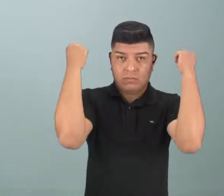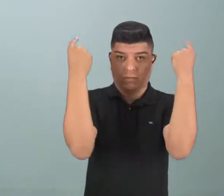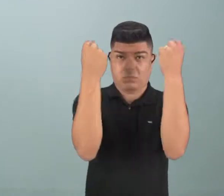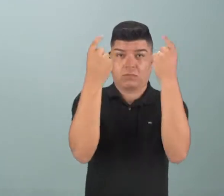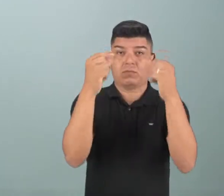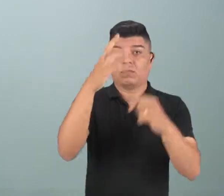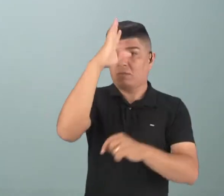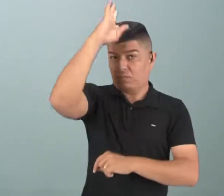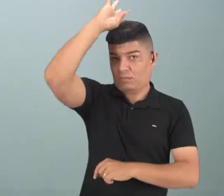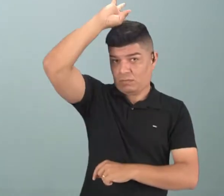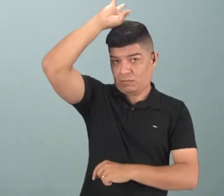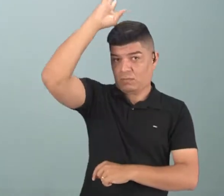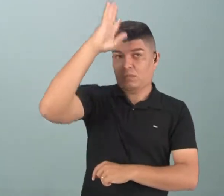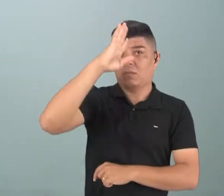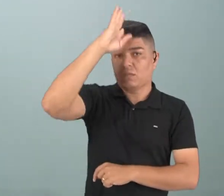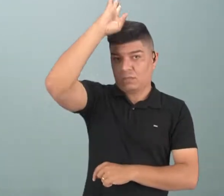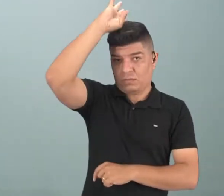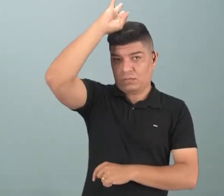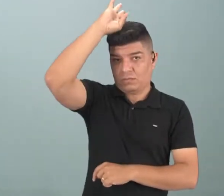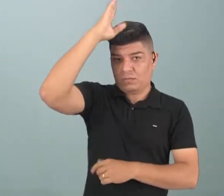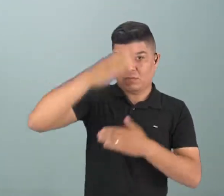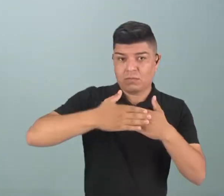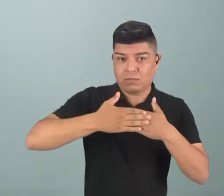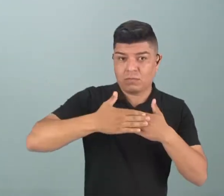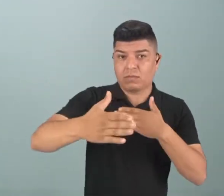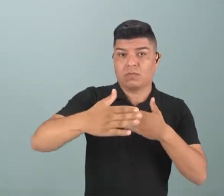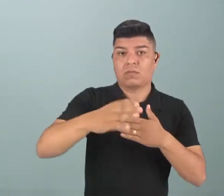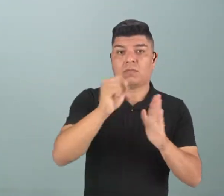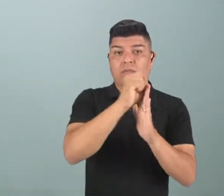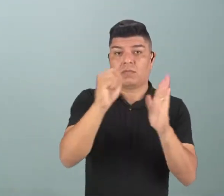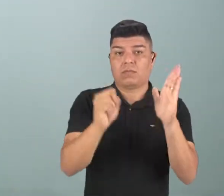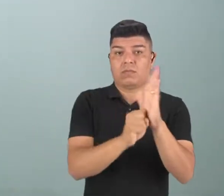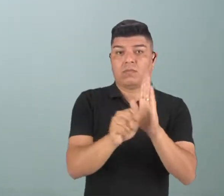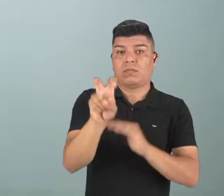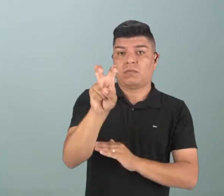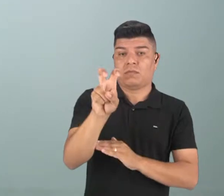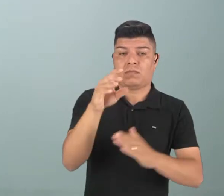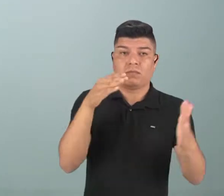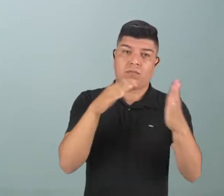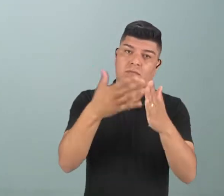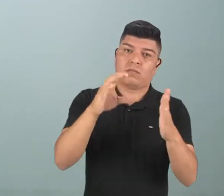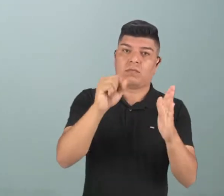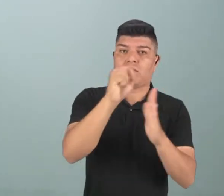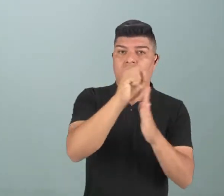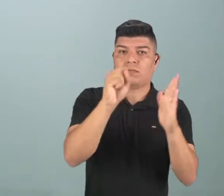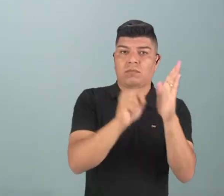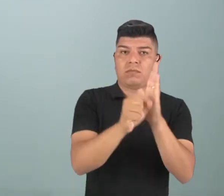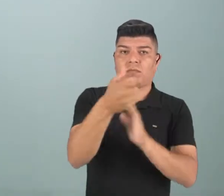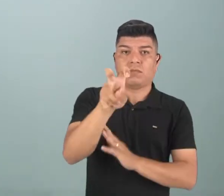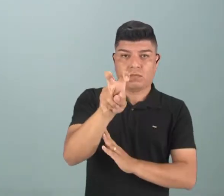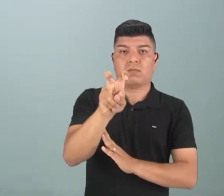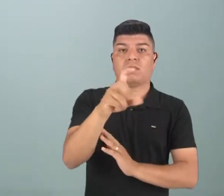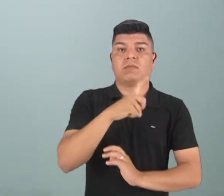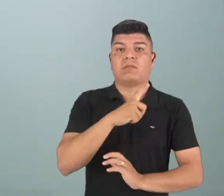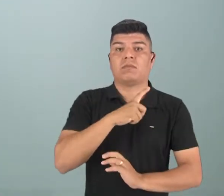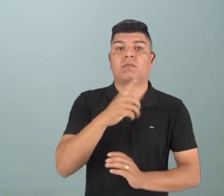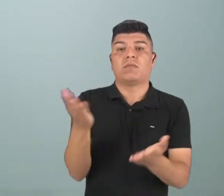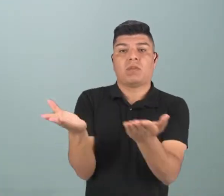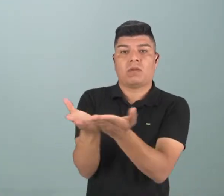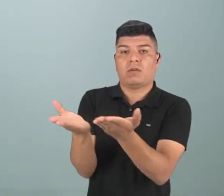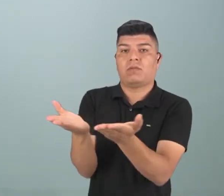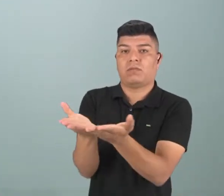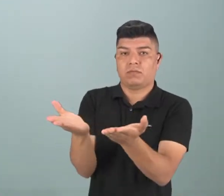no início desse Império Romano, do século V até mais ou menos o século XV, nós temos o